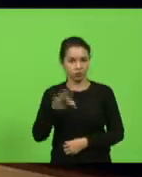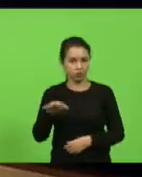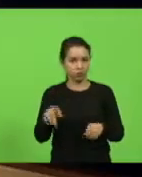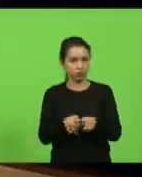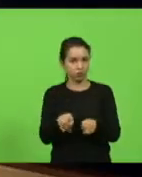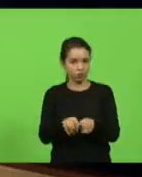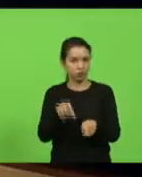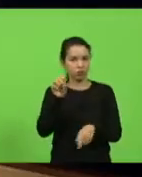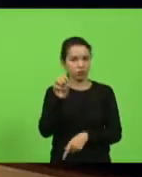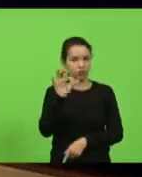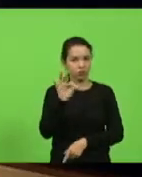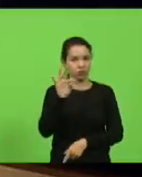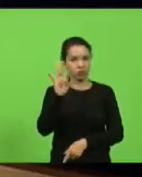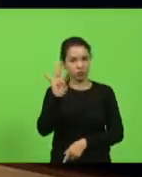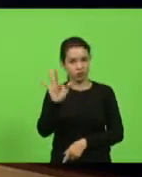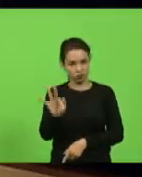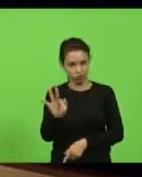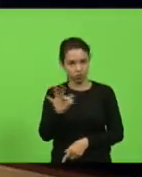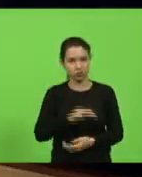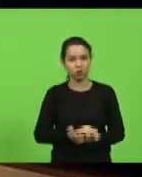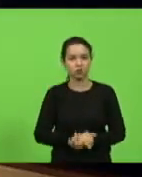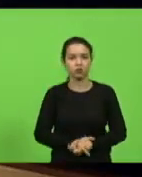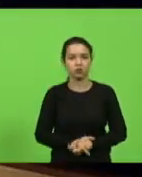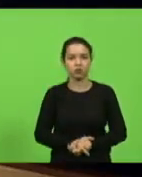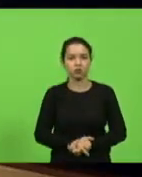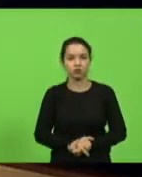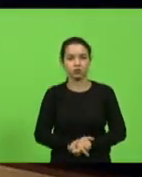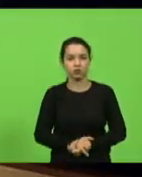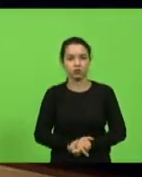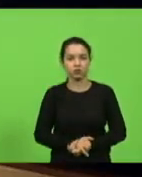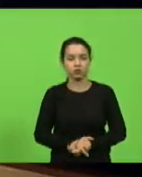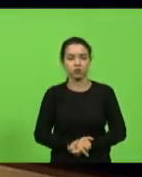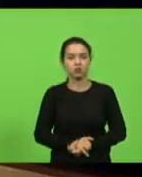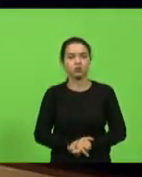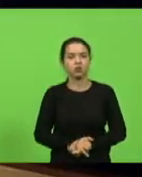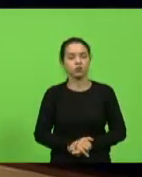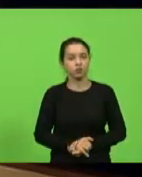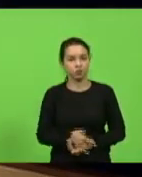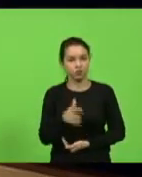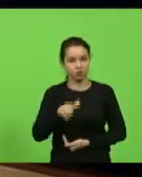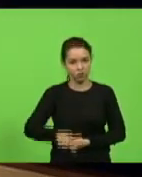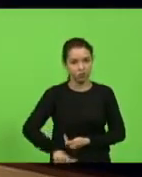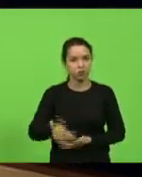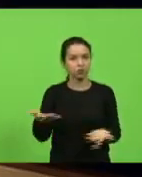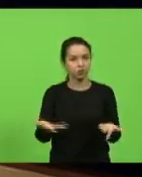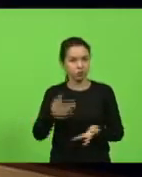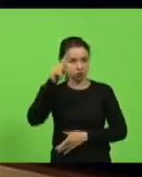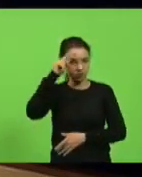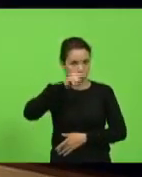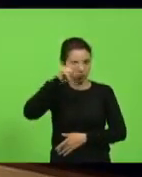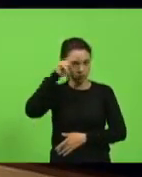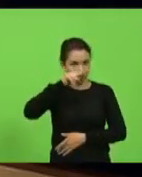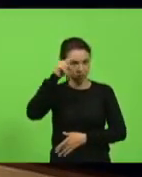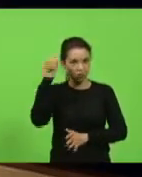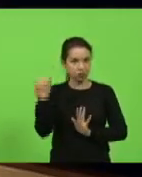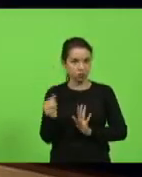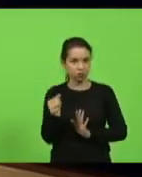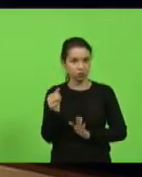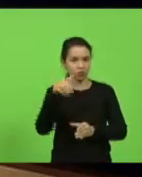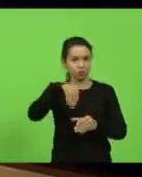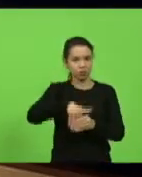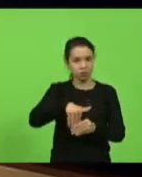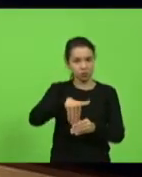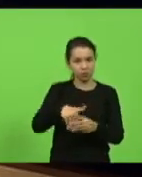de Justiça. Ademais, volto aqui a relembrar o voto da eminente